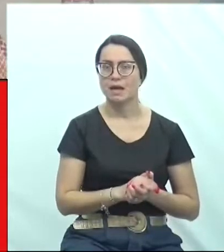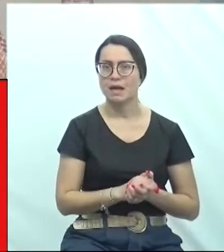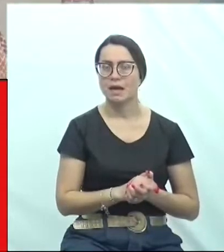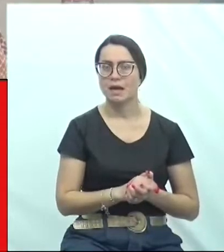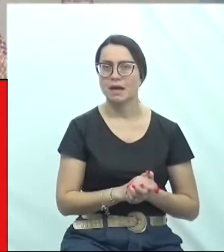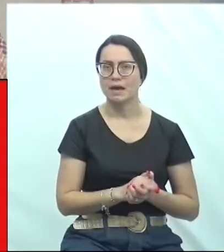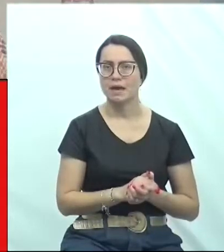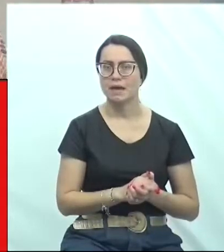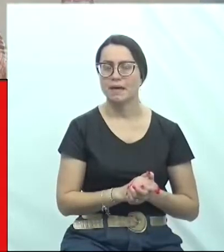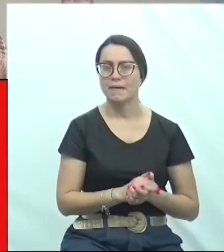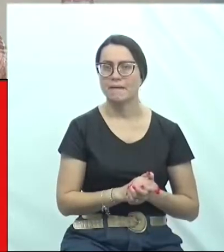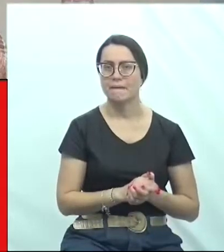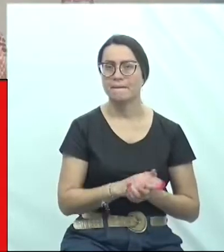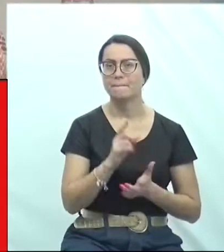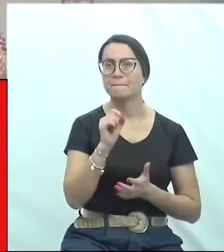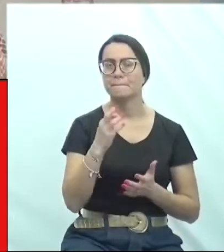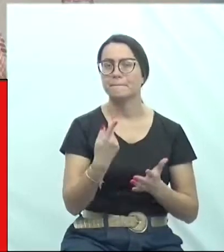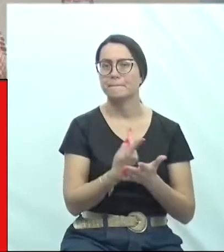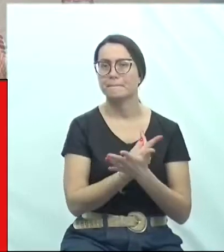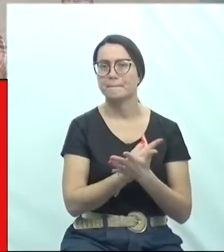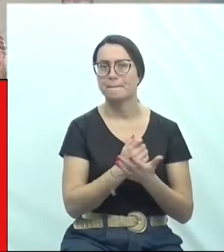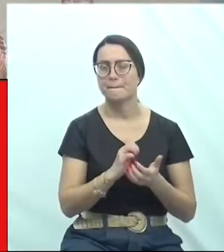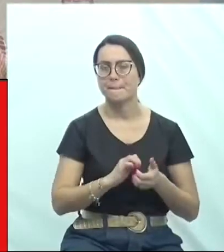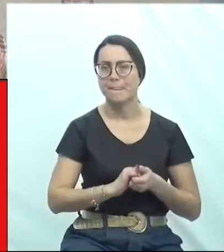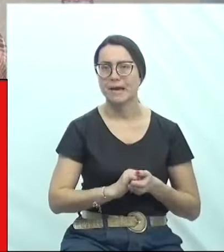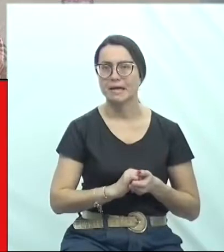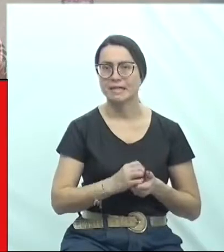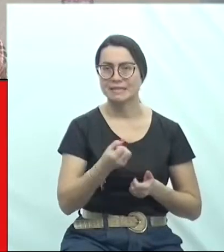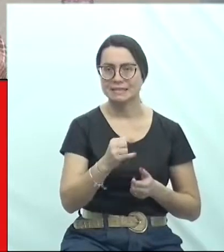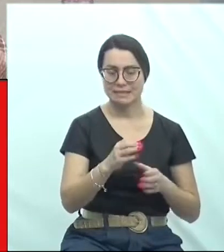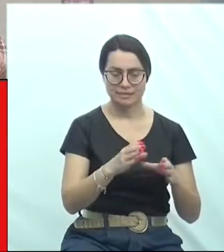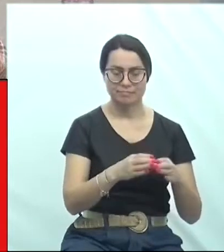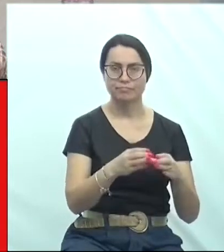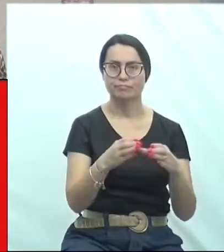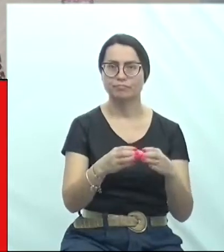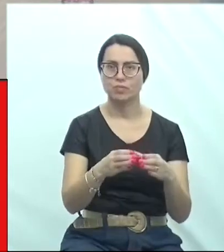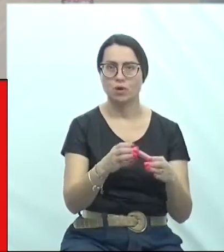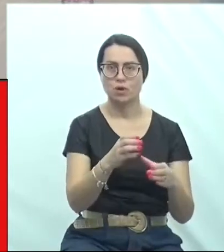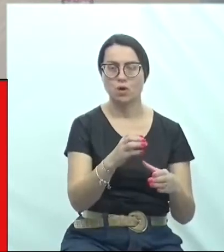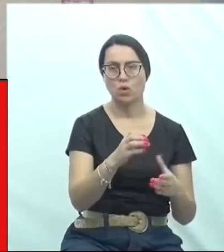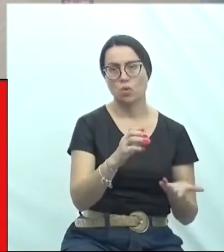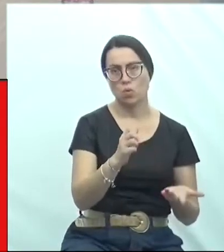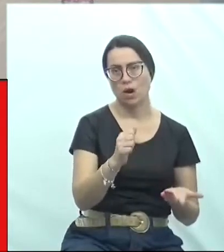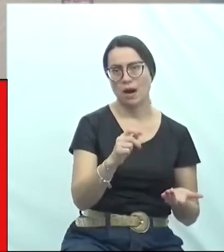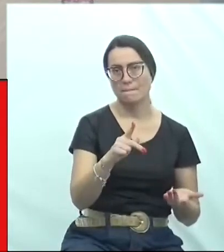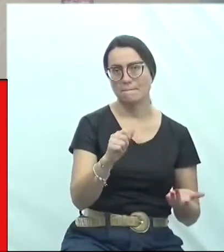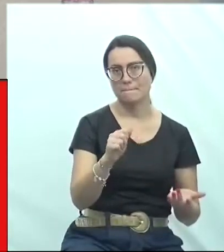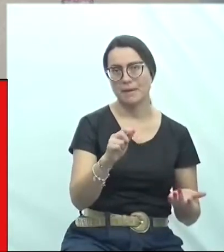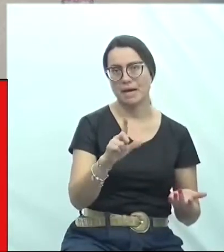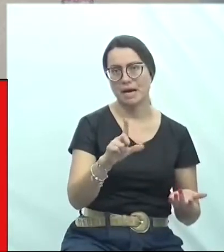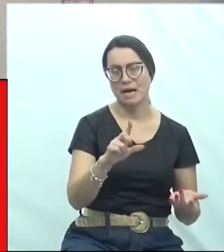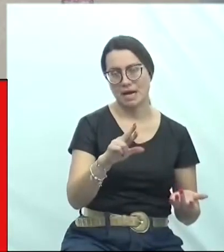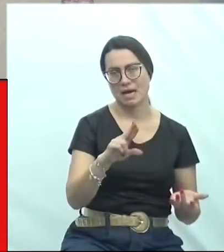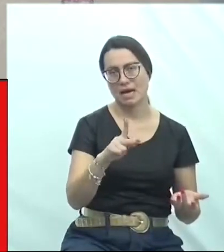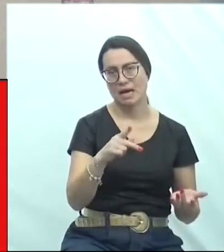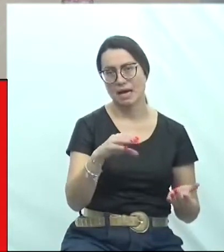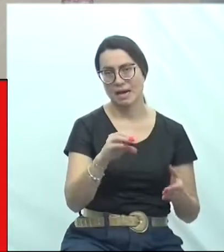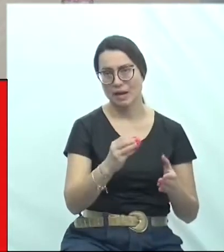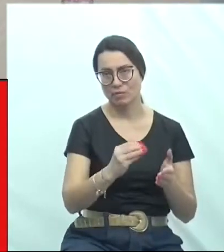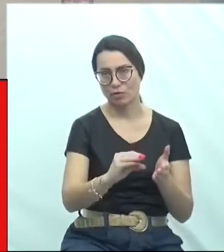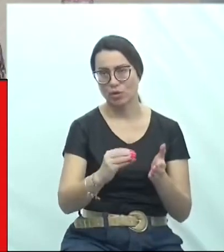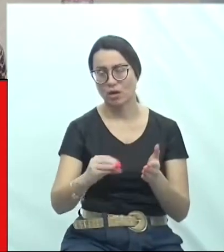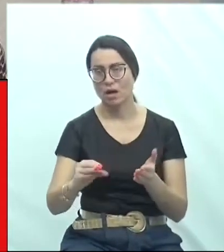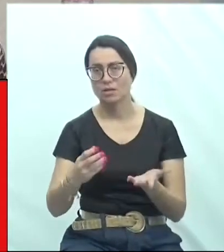que a água seja fornecida com qualidade. Nós vamos ter problemas, e isso vai ser melhor exposto pela